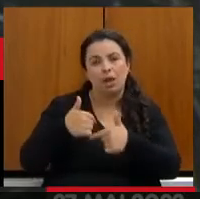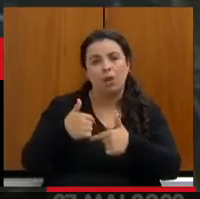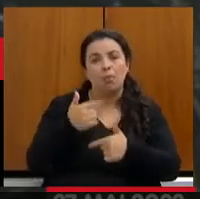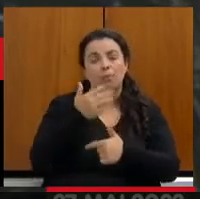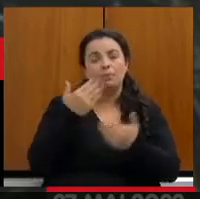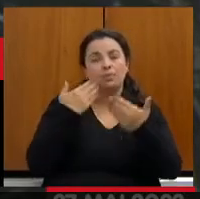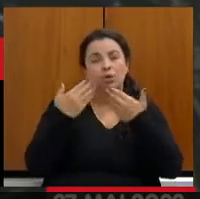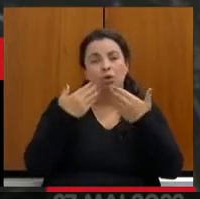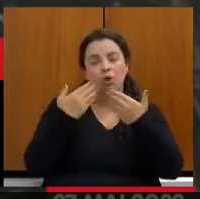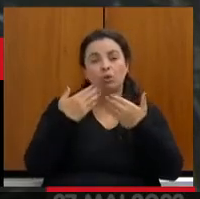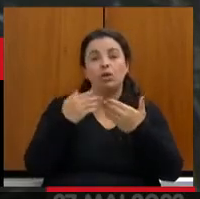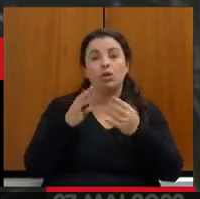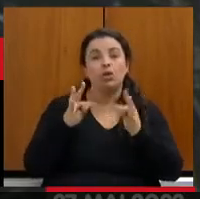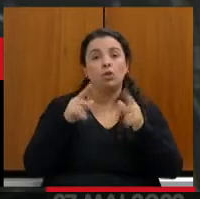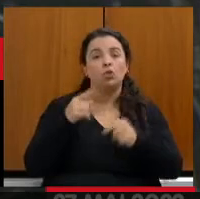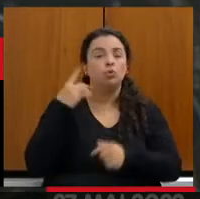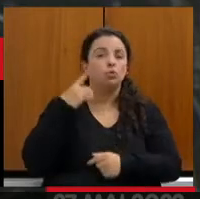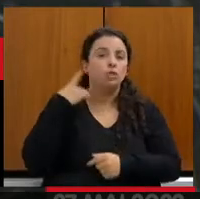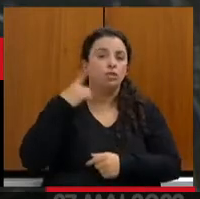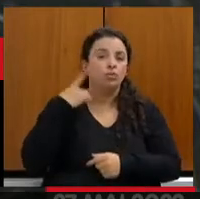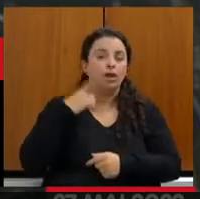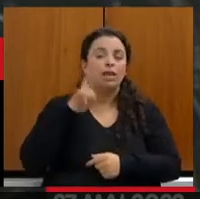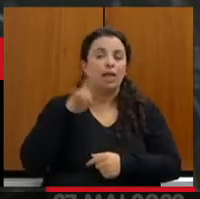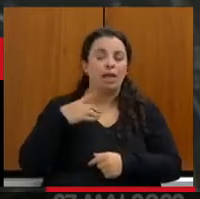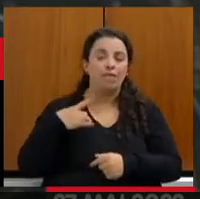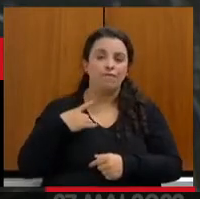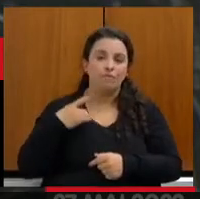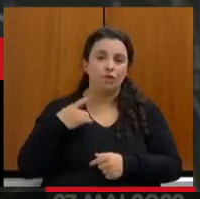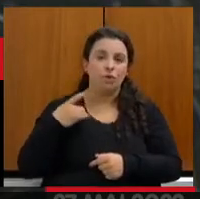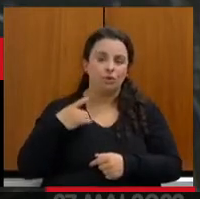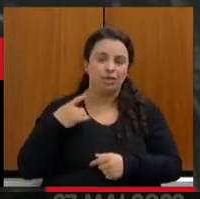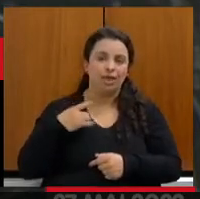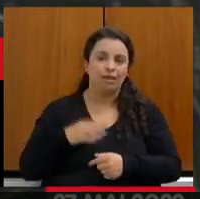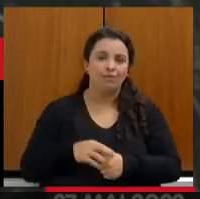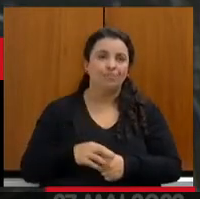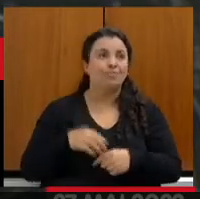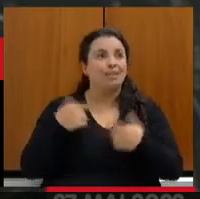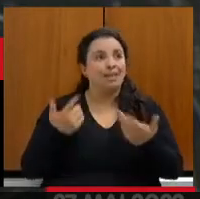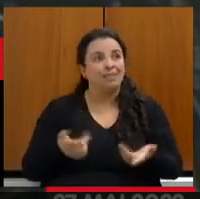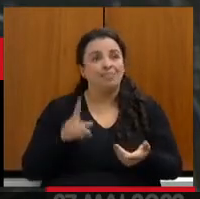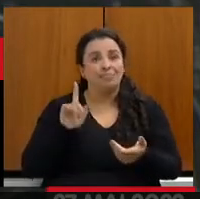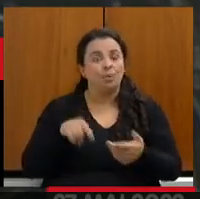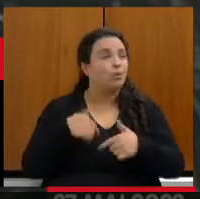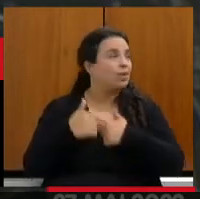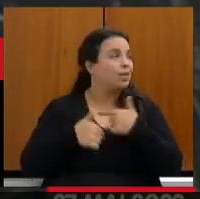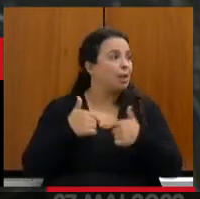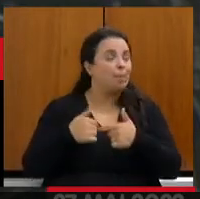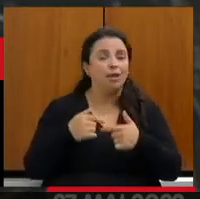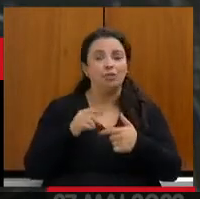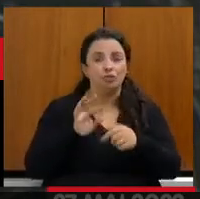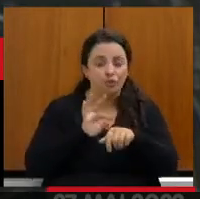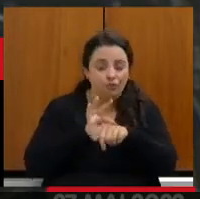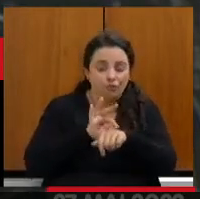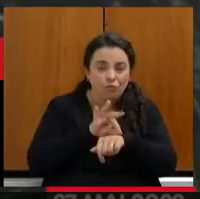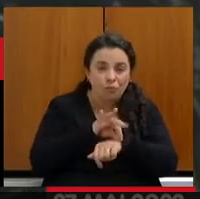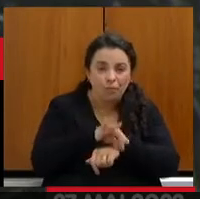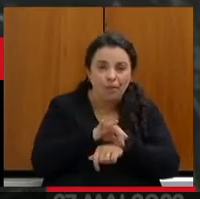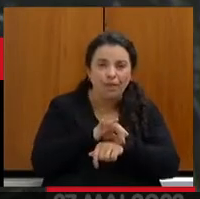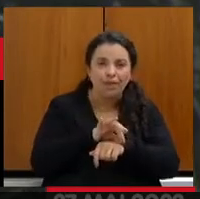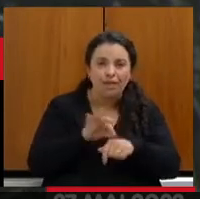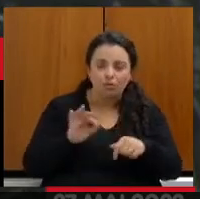de forma voluntária é é é um serviço de formiguinha que a gente brinca que a gente tem